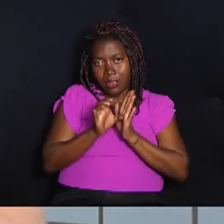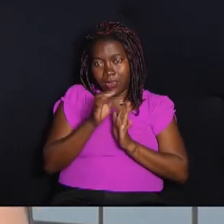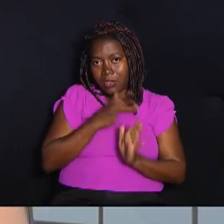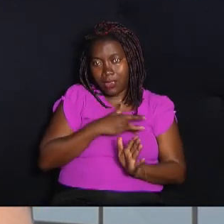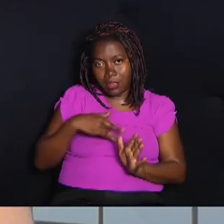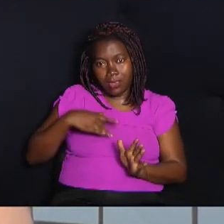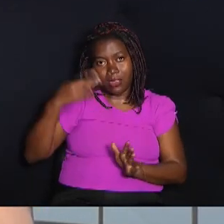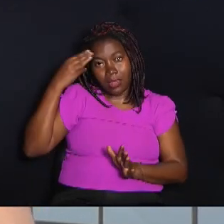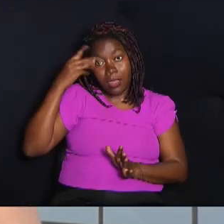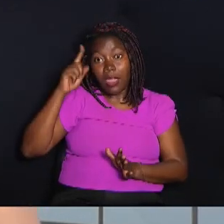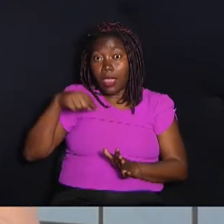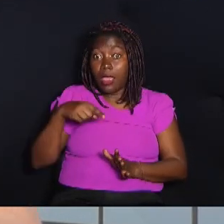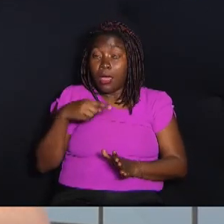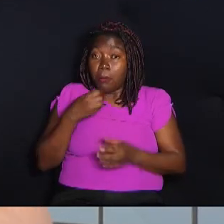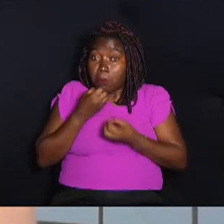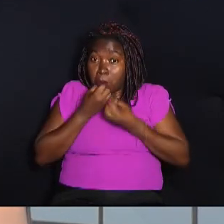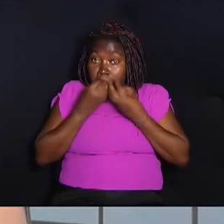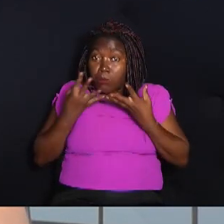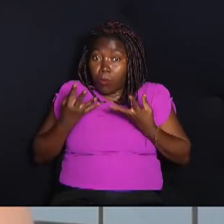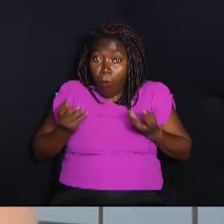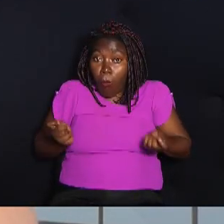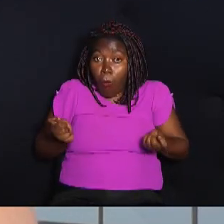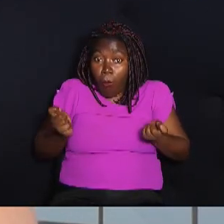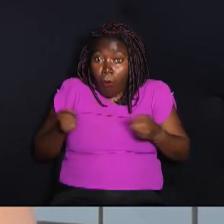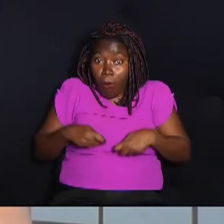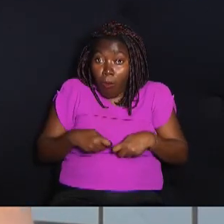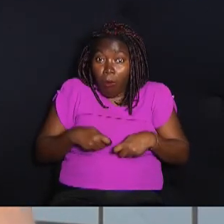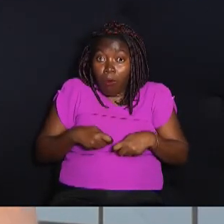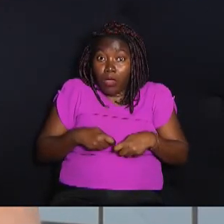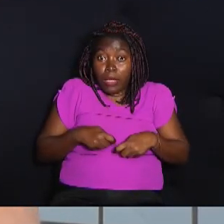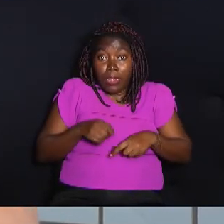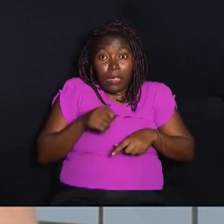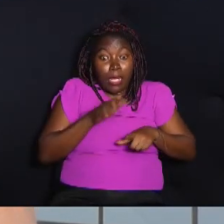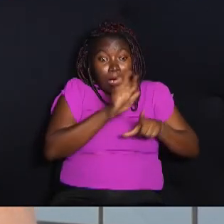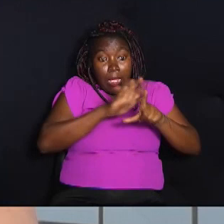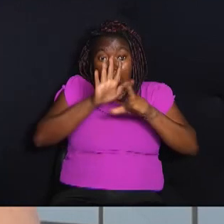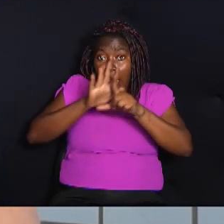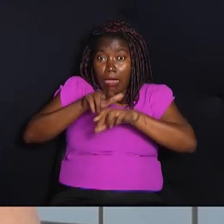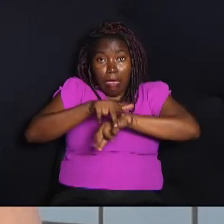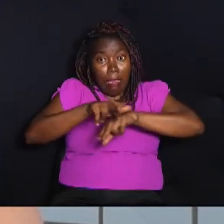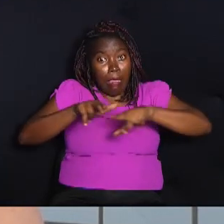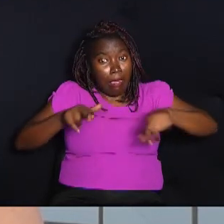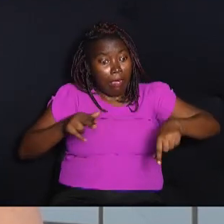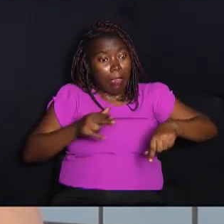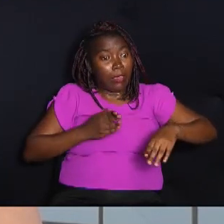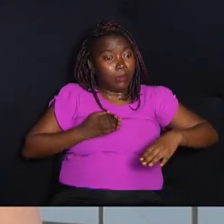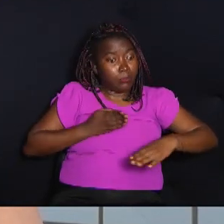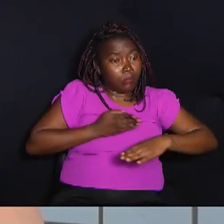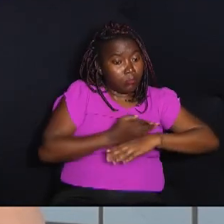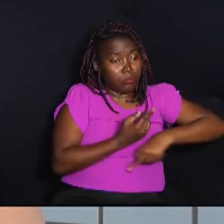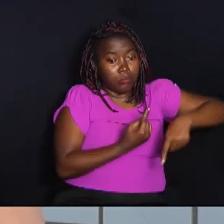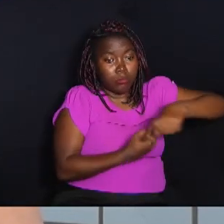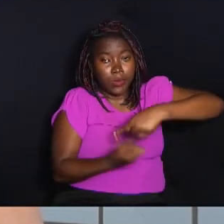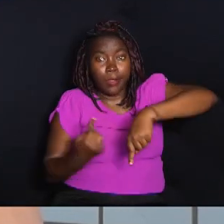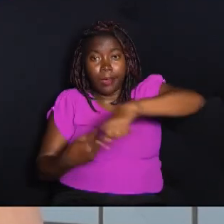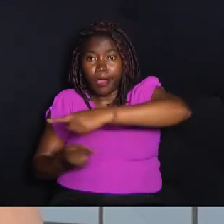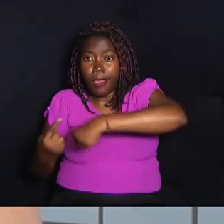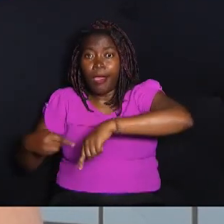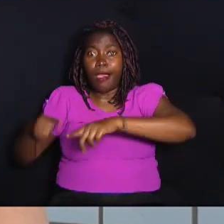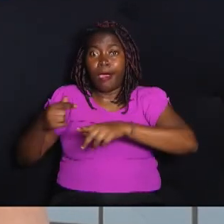boa condição, né, você transita nas áreas da vida, na área pessoal, na área de trabalho, nas